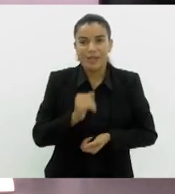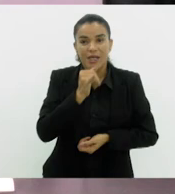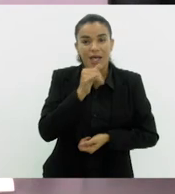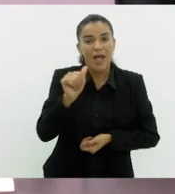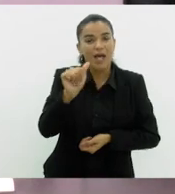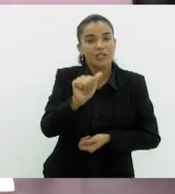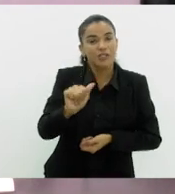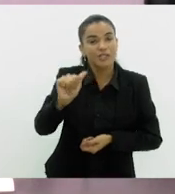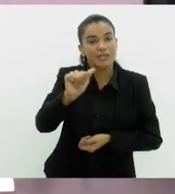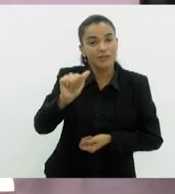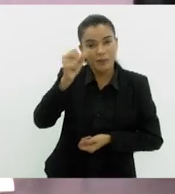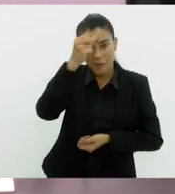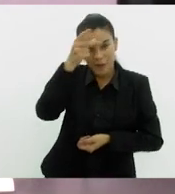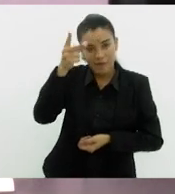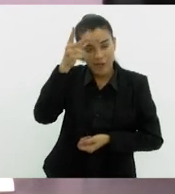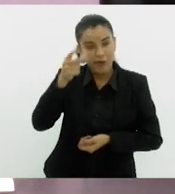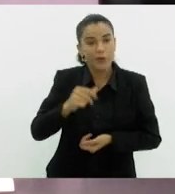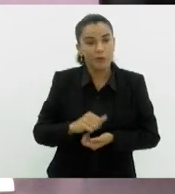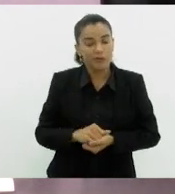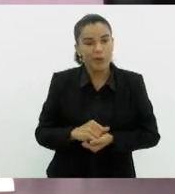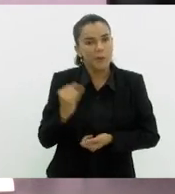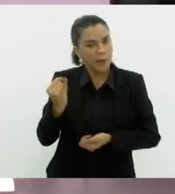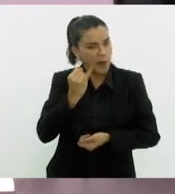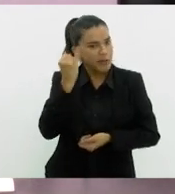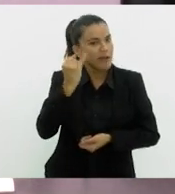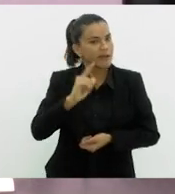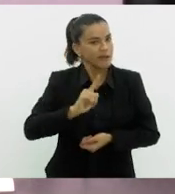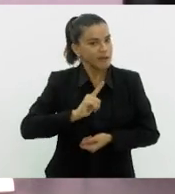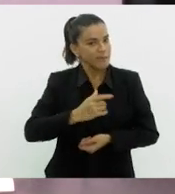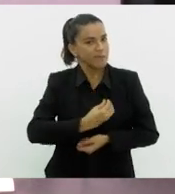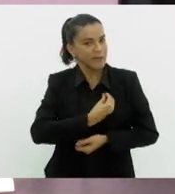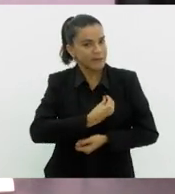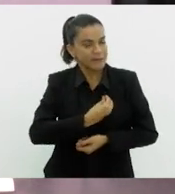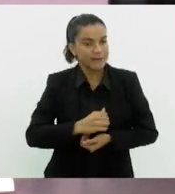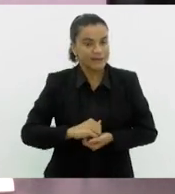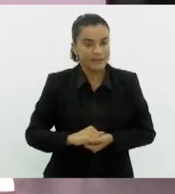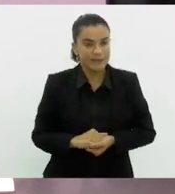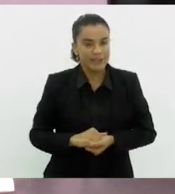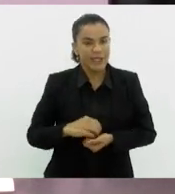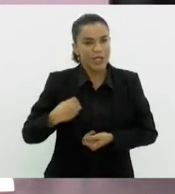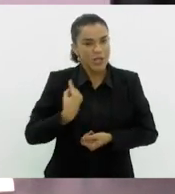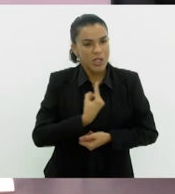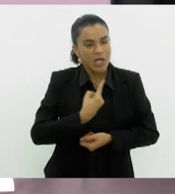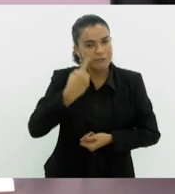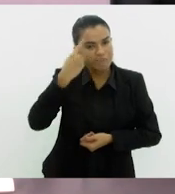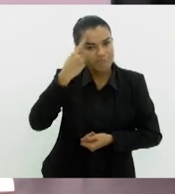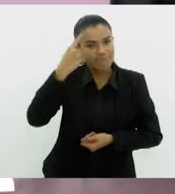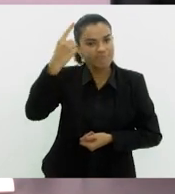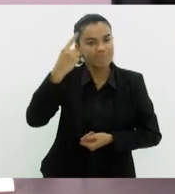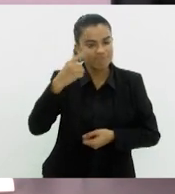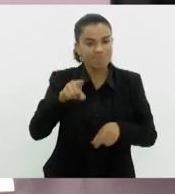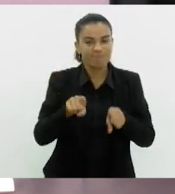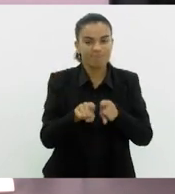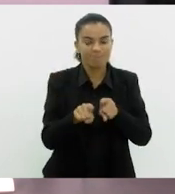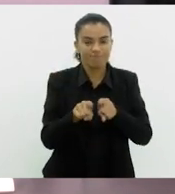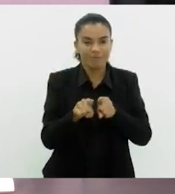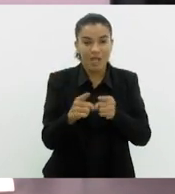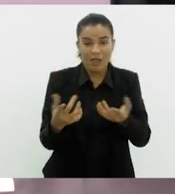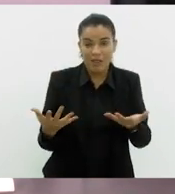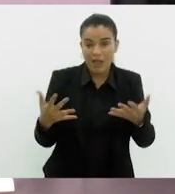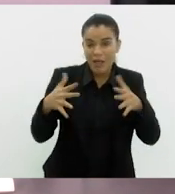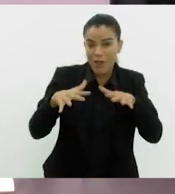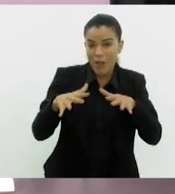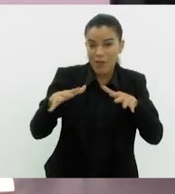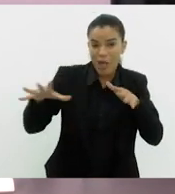de Prefeitos, nesse momento, né? E que pudéssemos pensar na inclusão desse